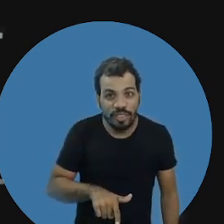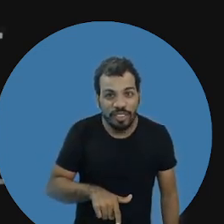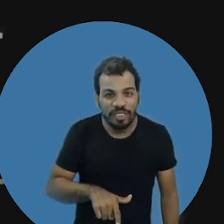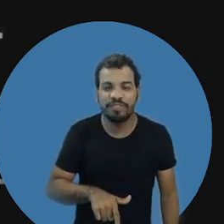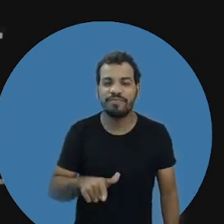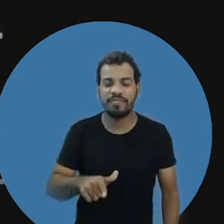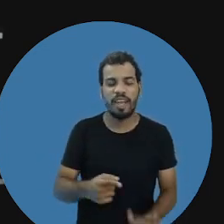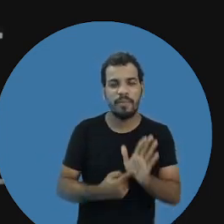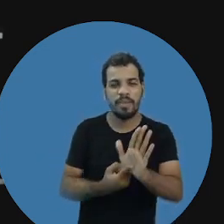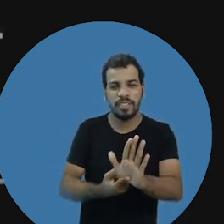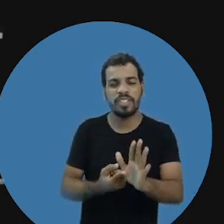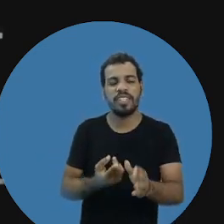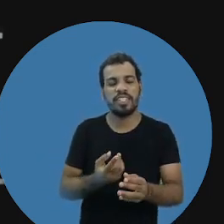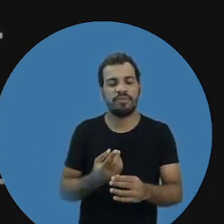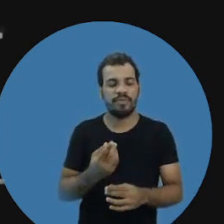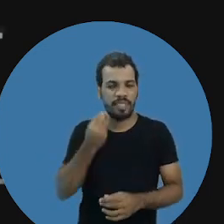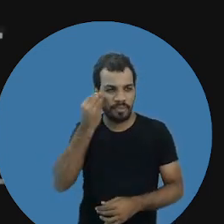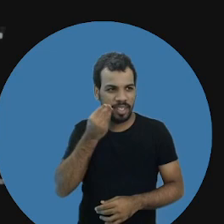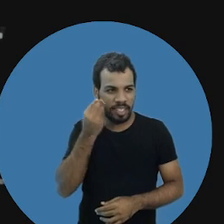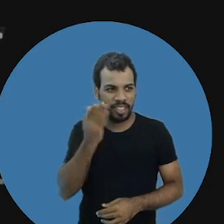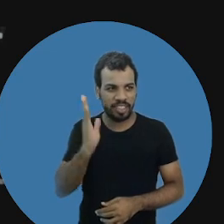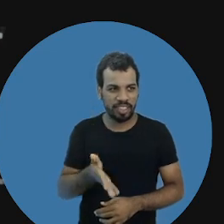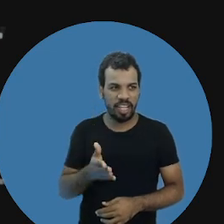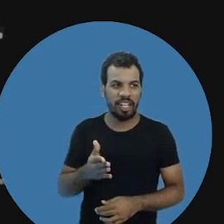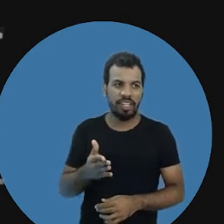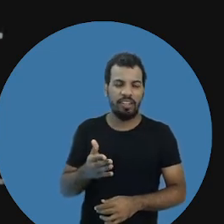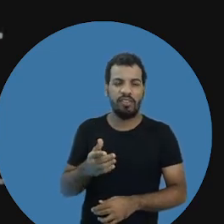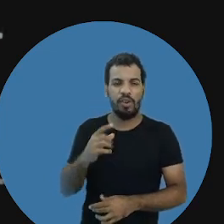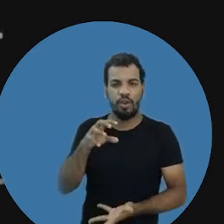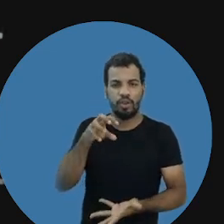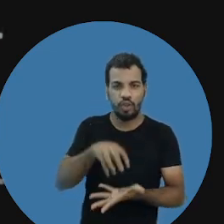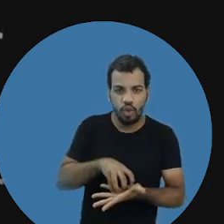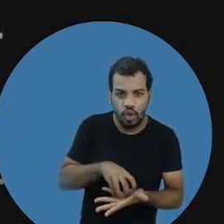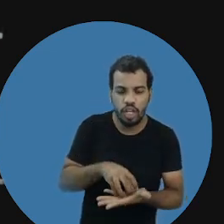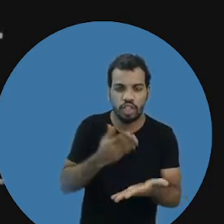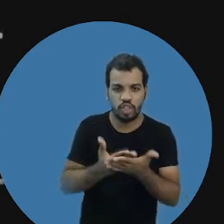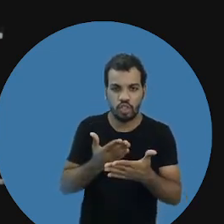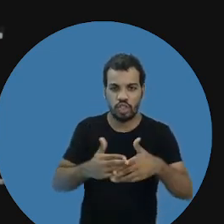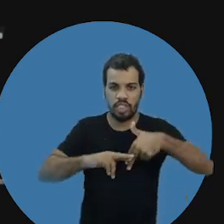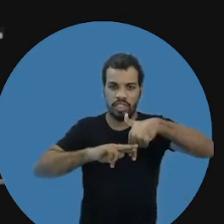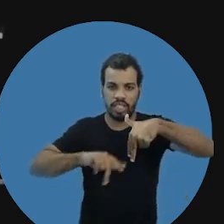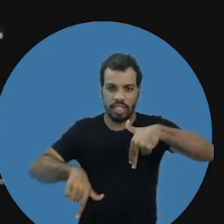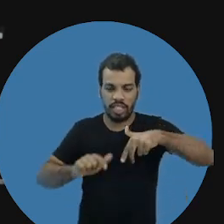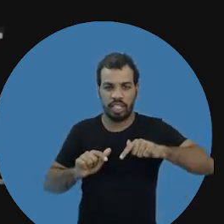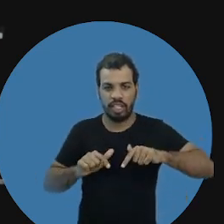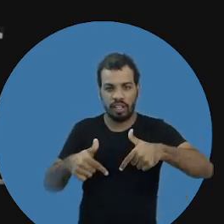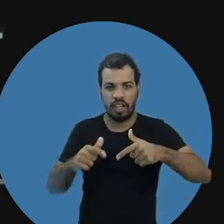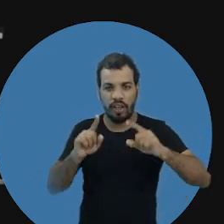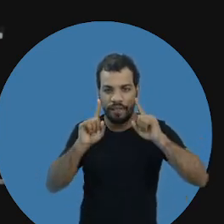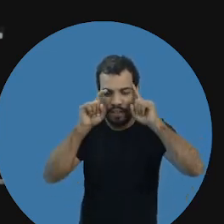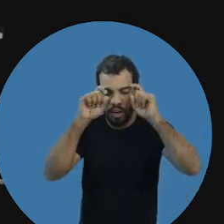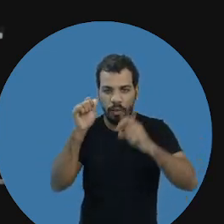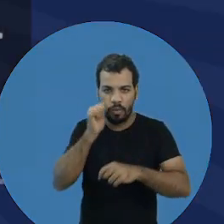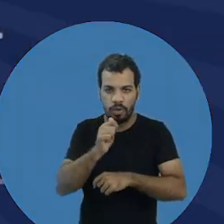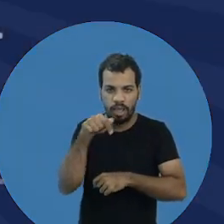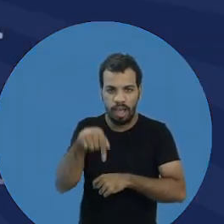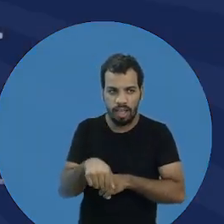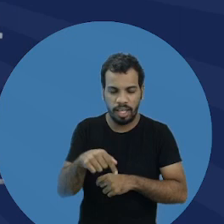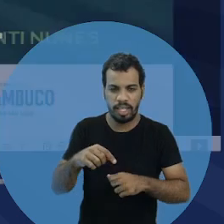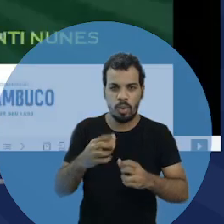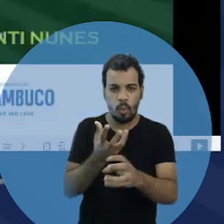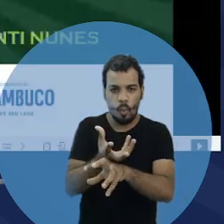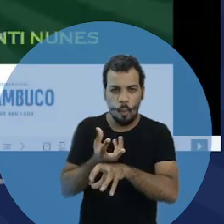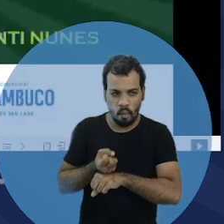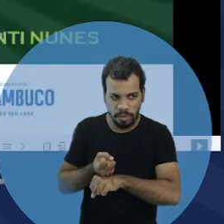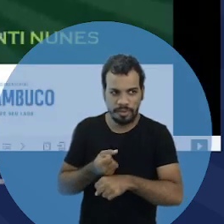que nós tivemos com o nosso núcleo de estudos de gênero e enfrentamento à violência contra a mulher aqui no Sertão. Estou representando